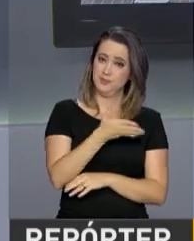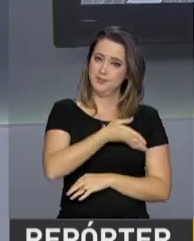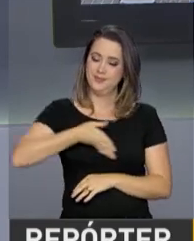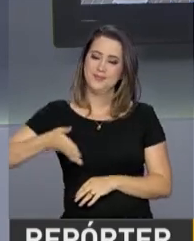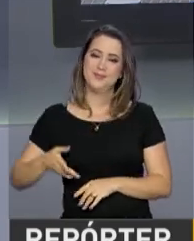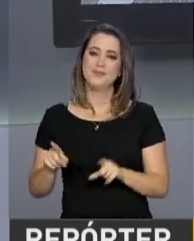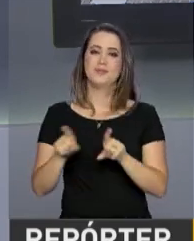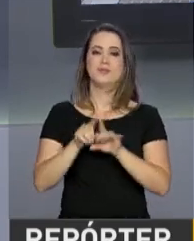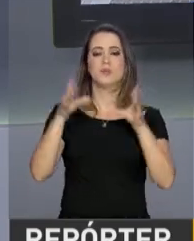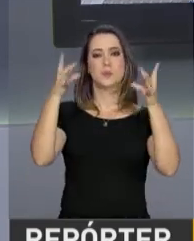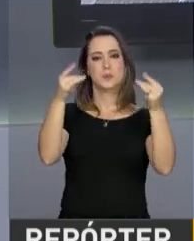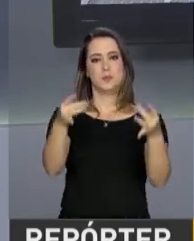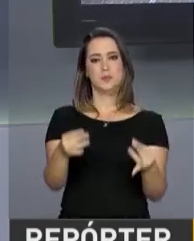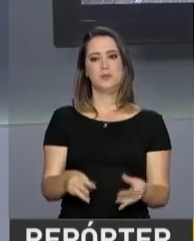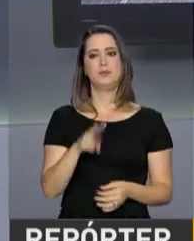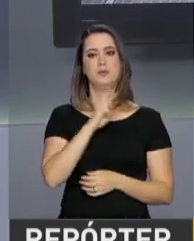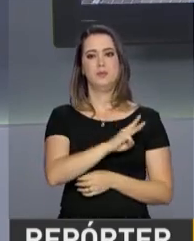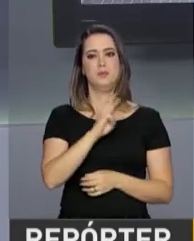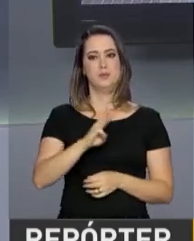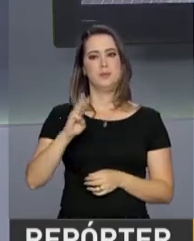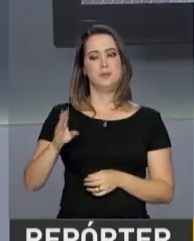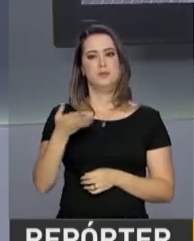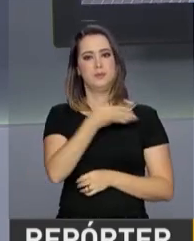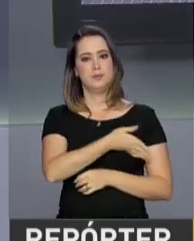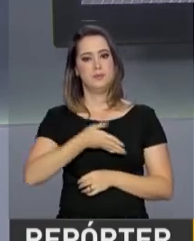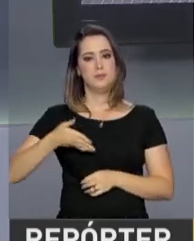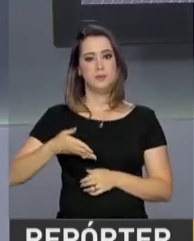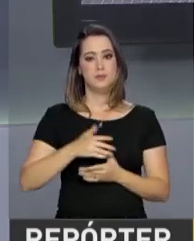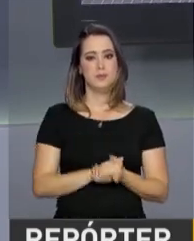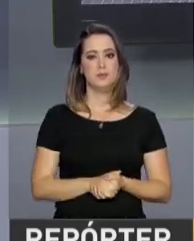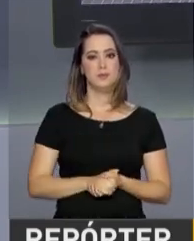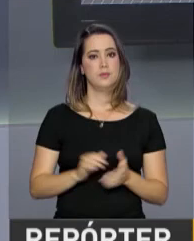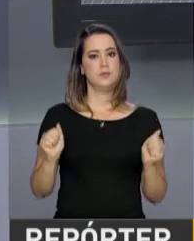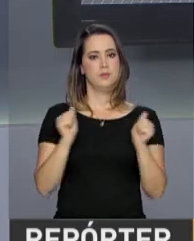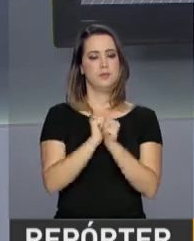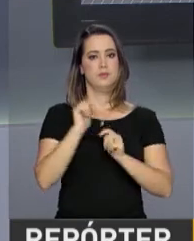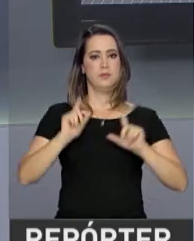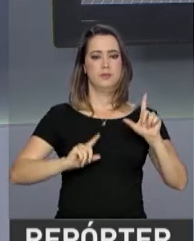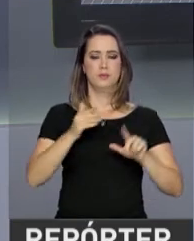YouTube. Toda a nossa programação também está na página da NBR na internet.